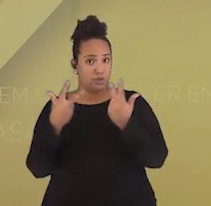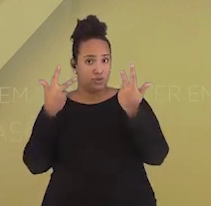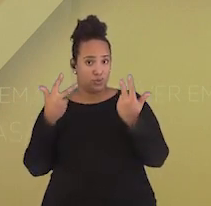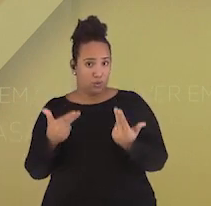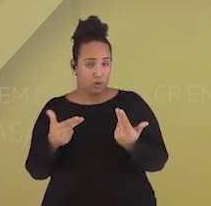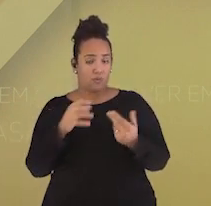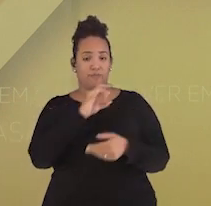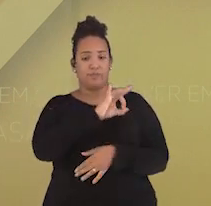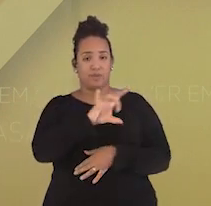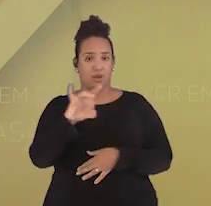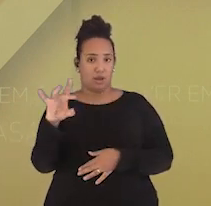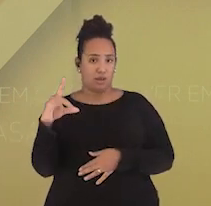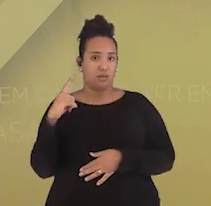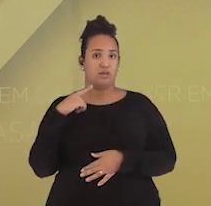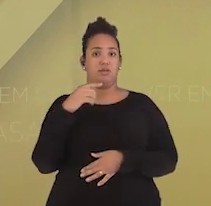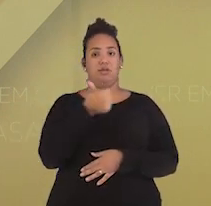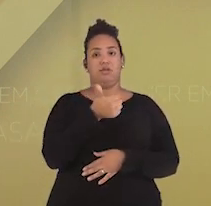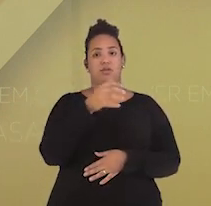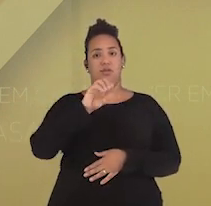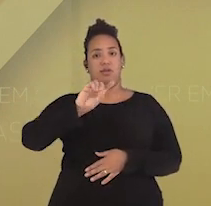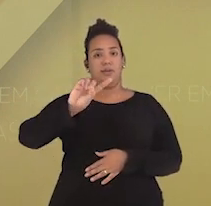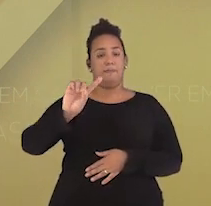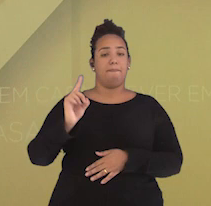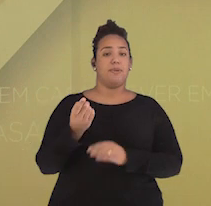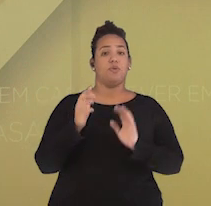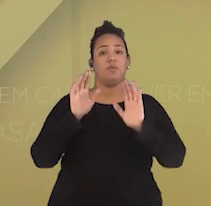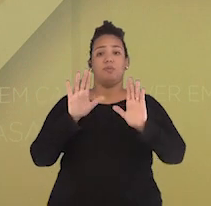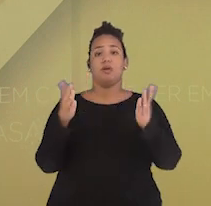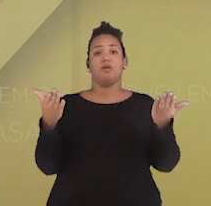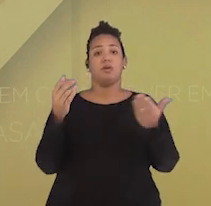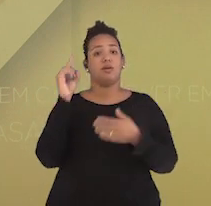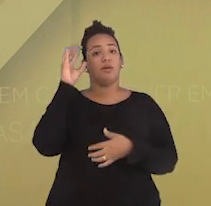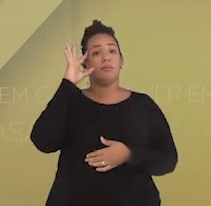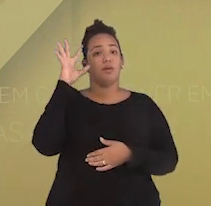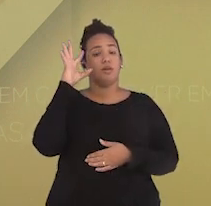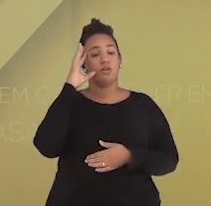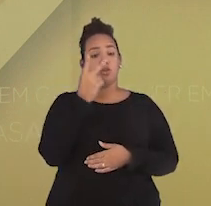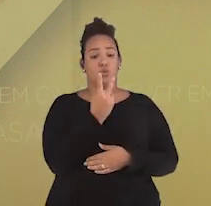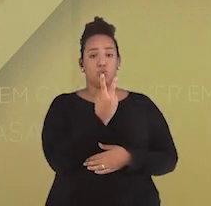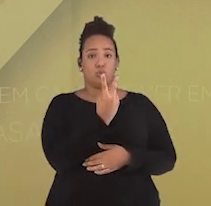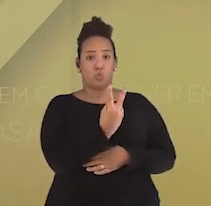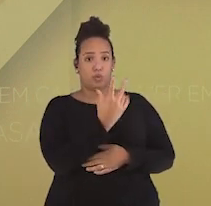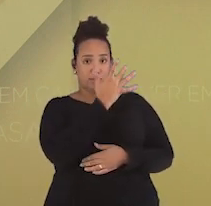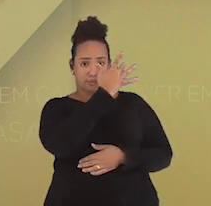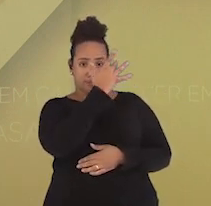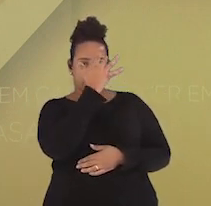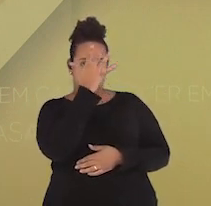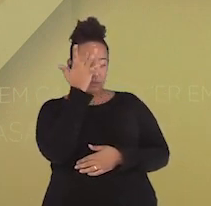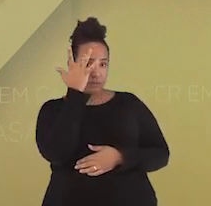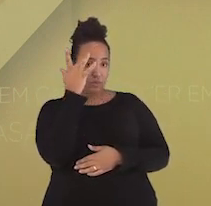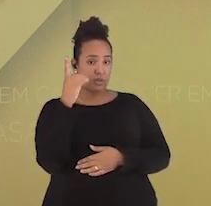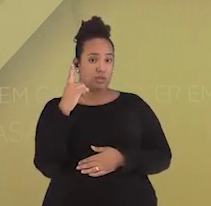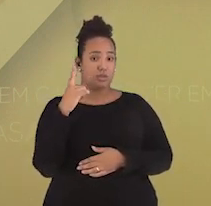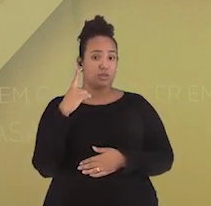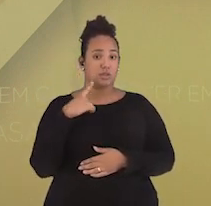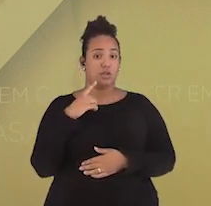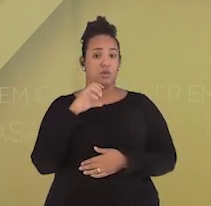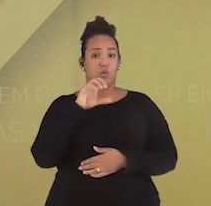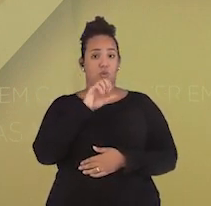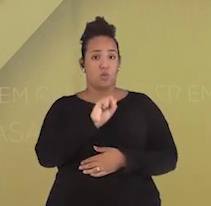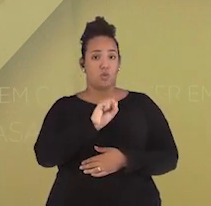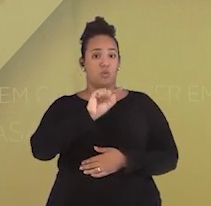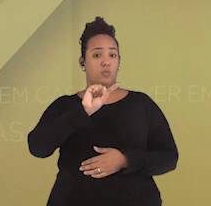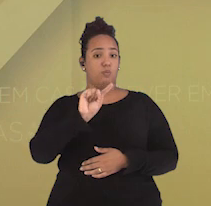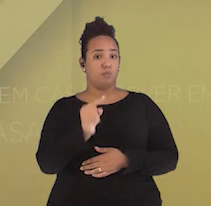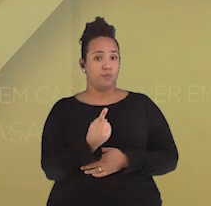mil. Mas imagine que 2 dessas 10 pessoas possuem 8 mil reais